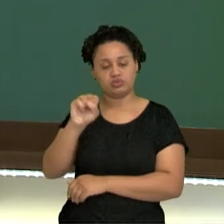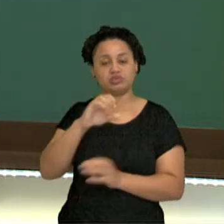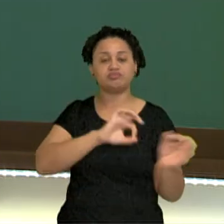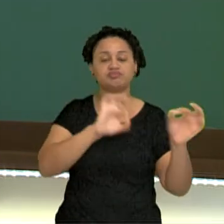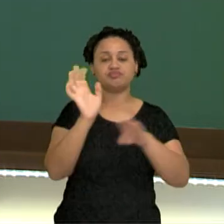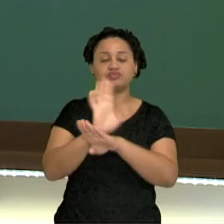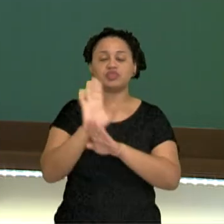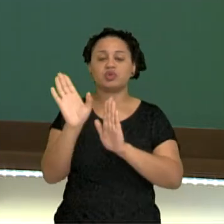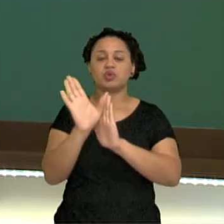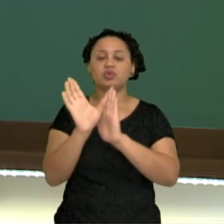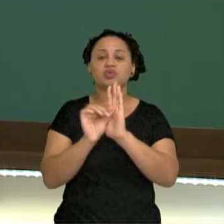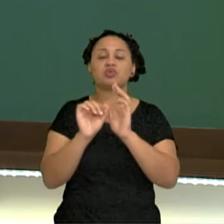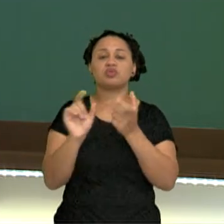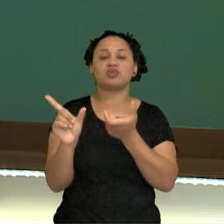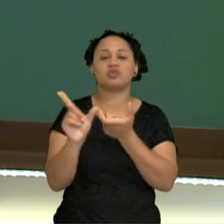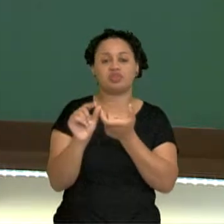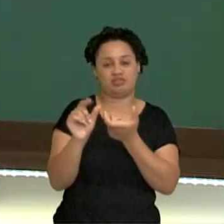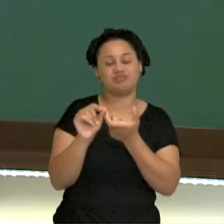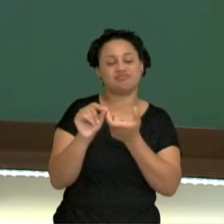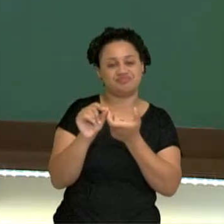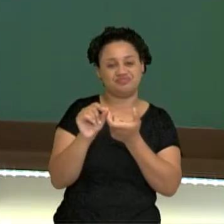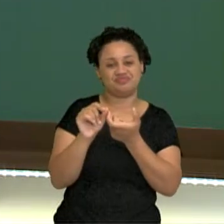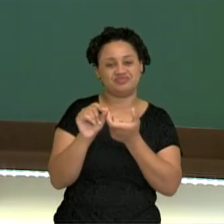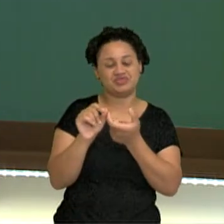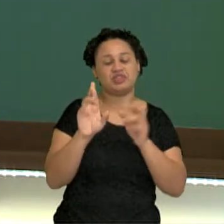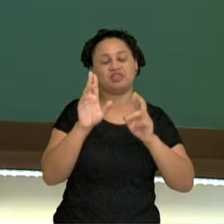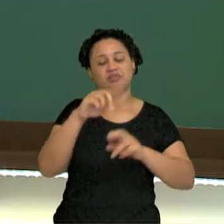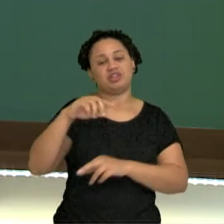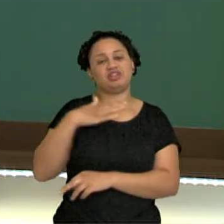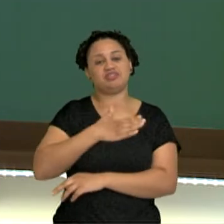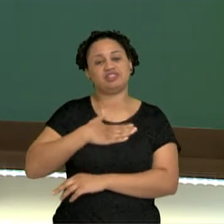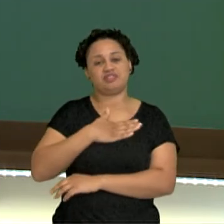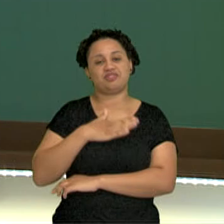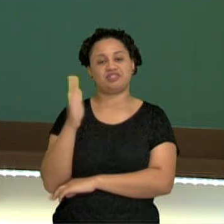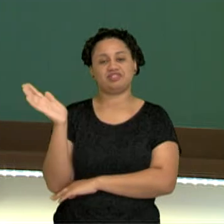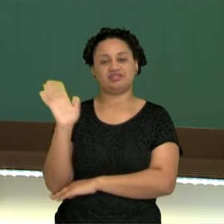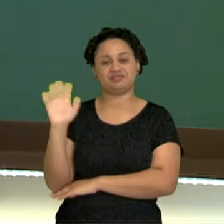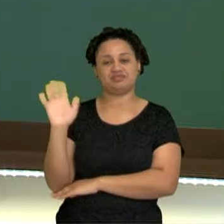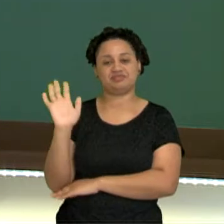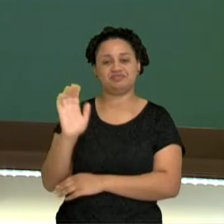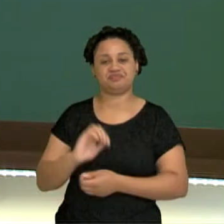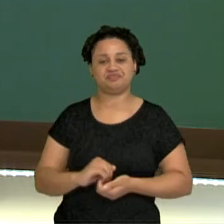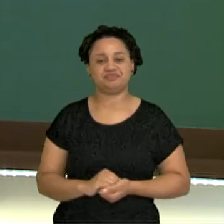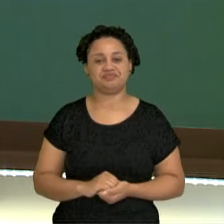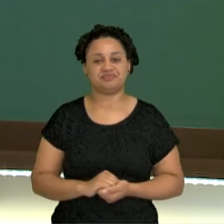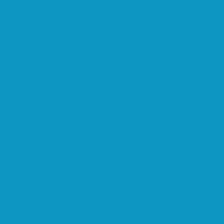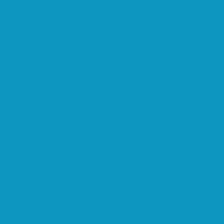nós falamos sobre os artigos definidos e indefinidos. Espero que vocês tenham gostado e hasta luego!